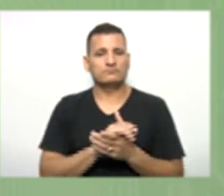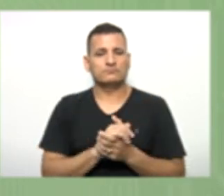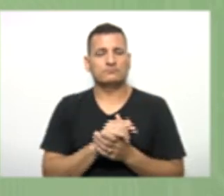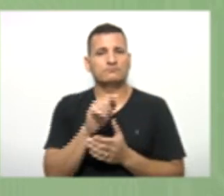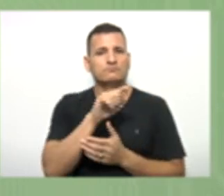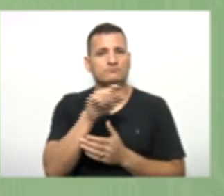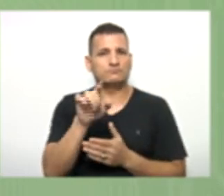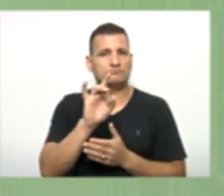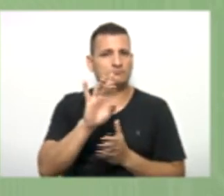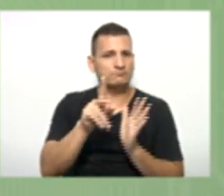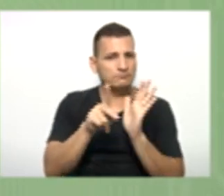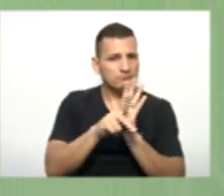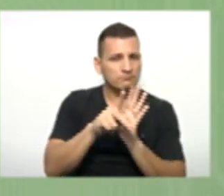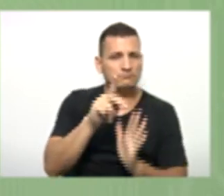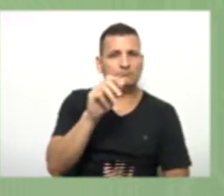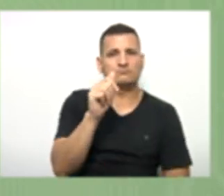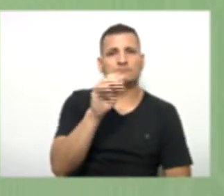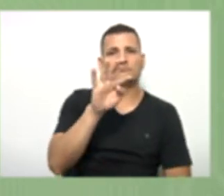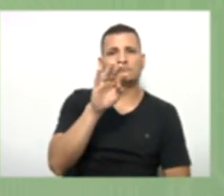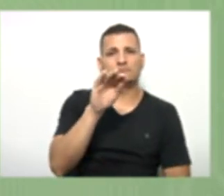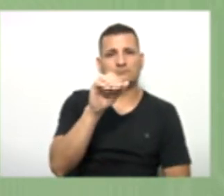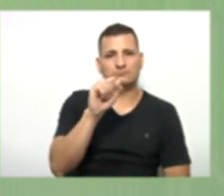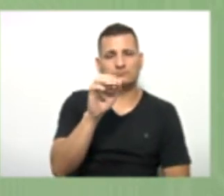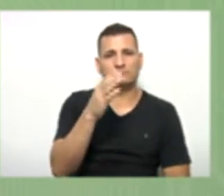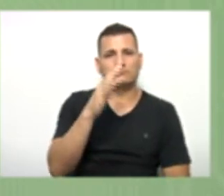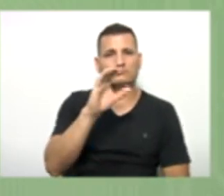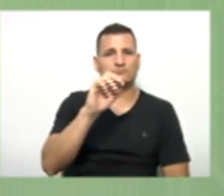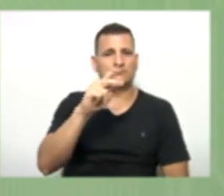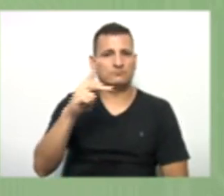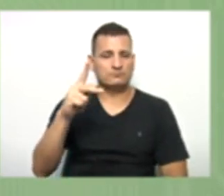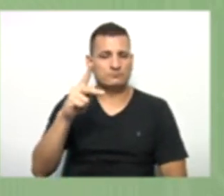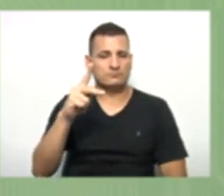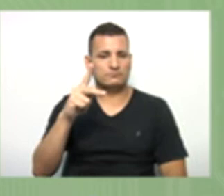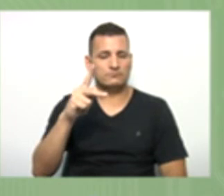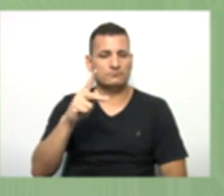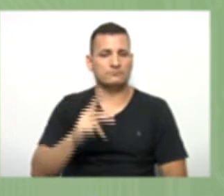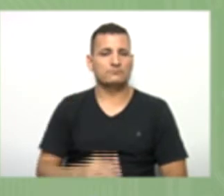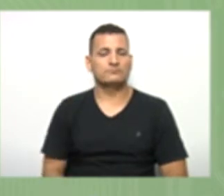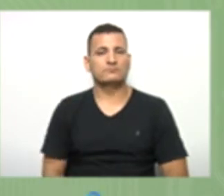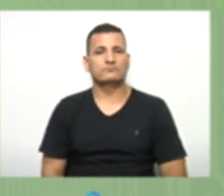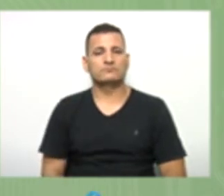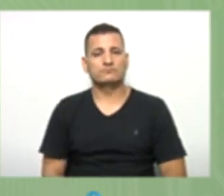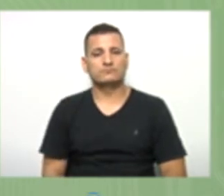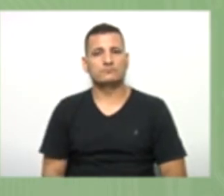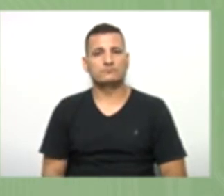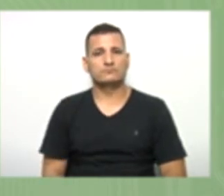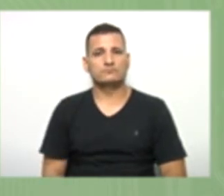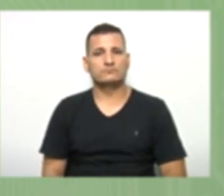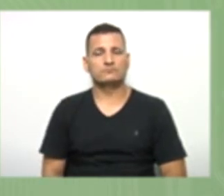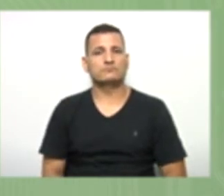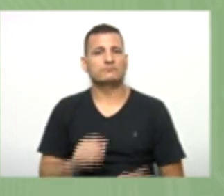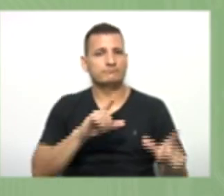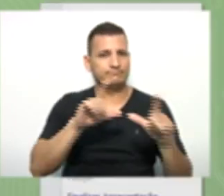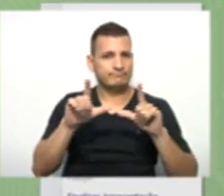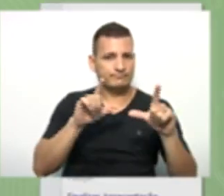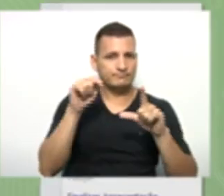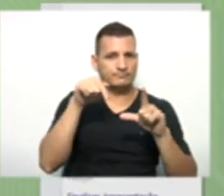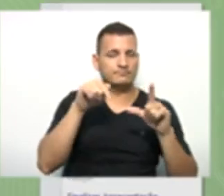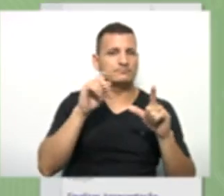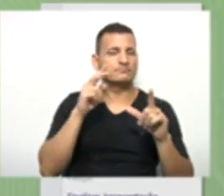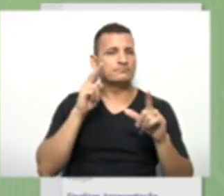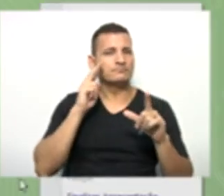dos atos cooperativos, ok? Então, vamos voltar aqui no slide para mostrar para